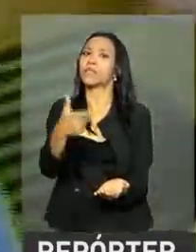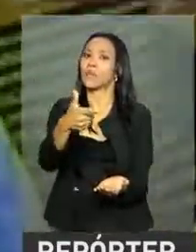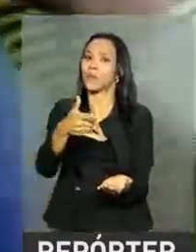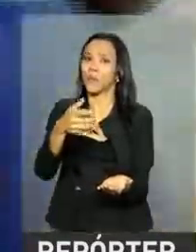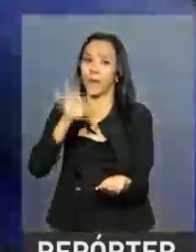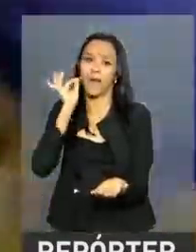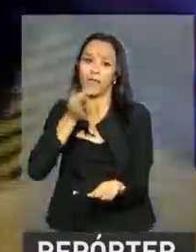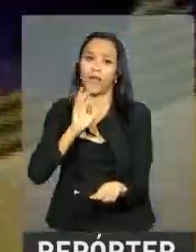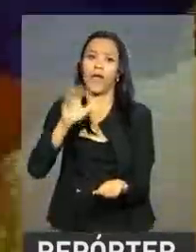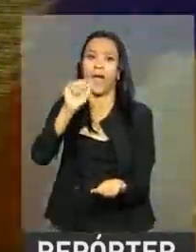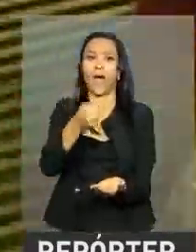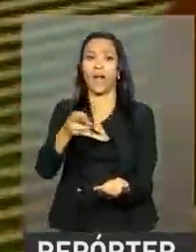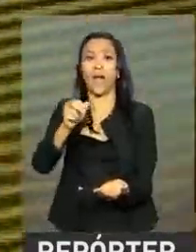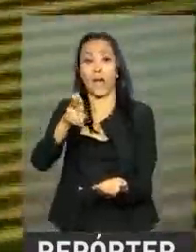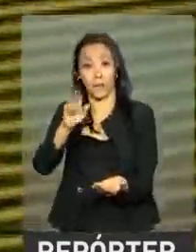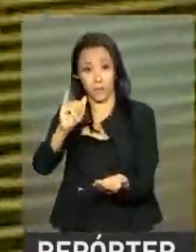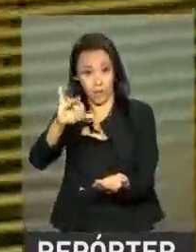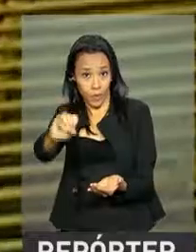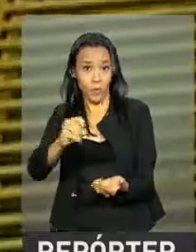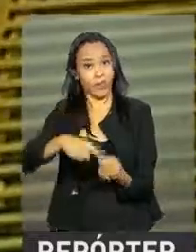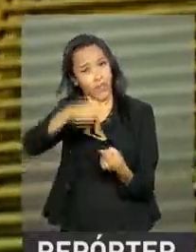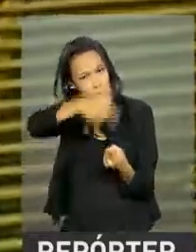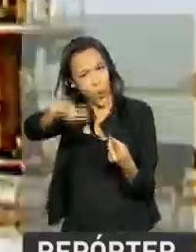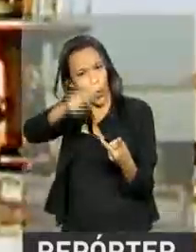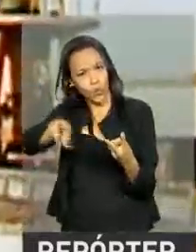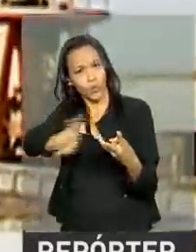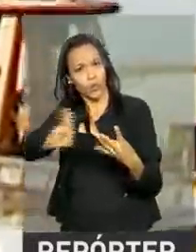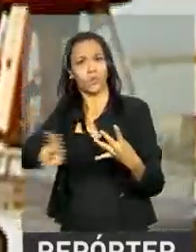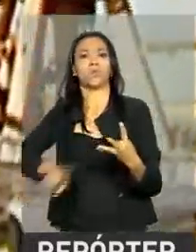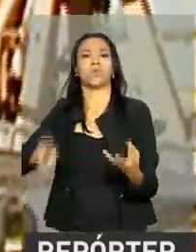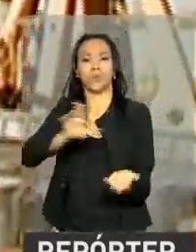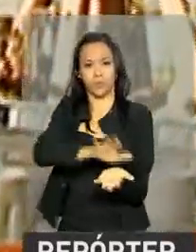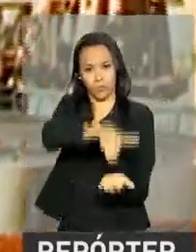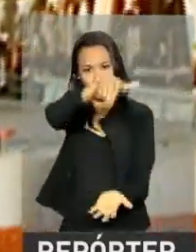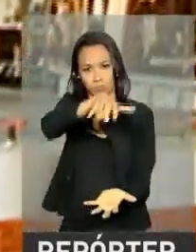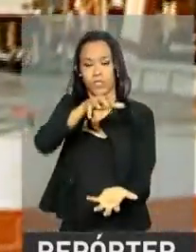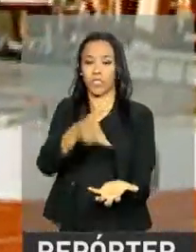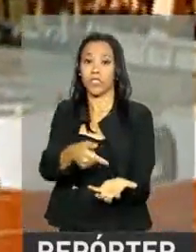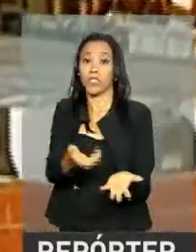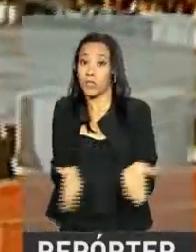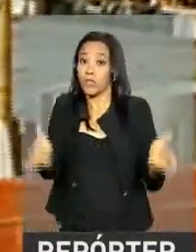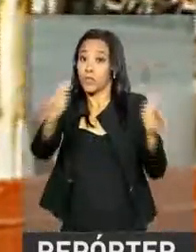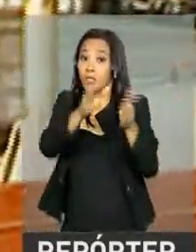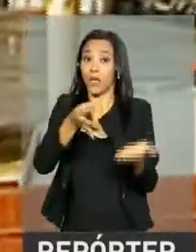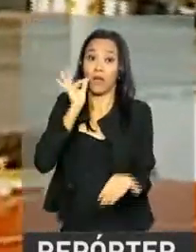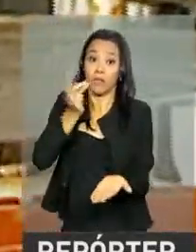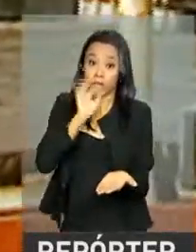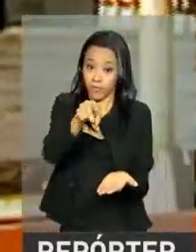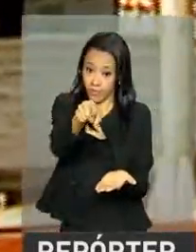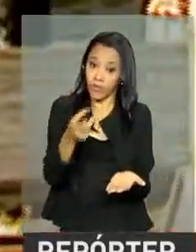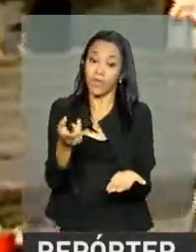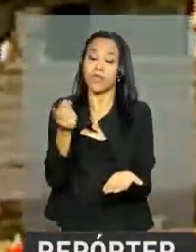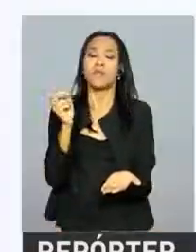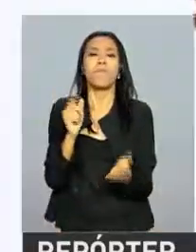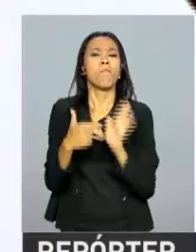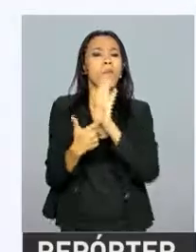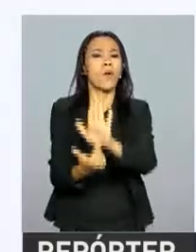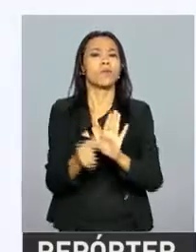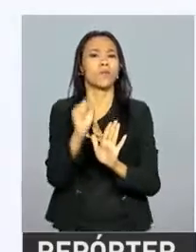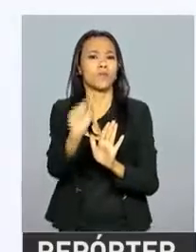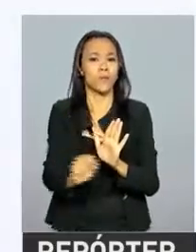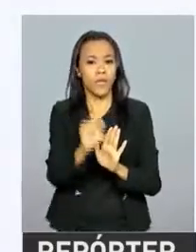os robusta solúvel e torrado e moído o relatório do conselho dos exportadores de café do brasil mostra ainda